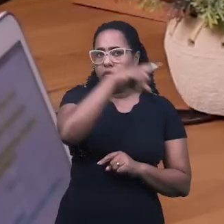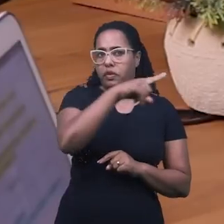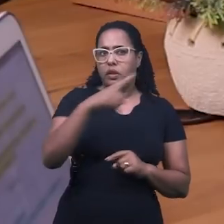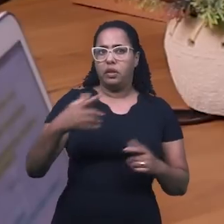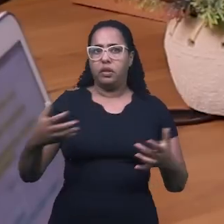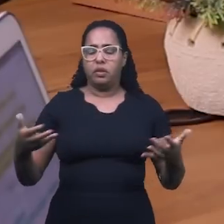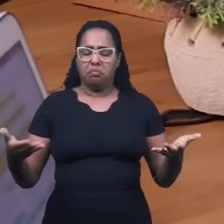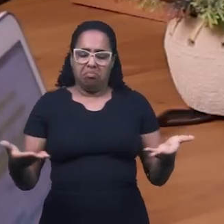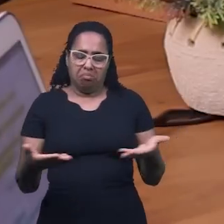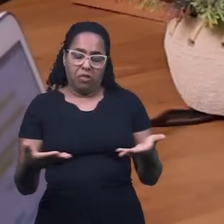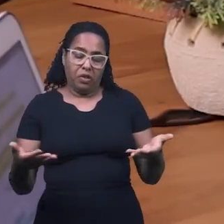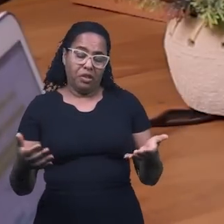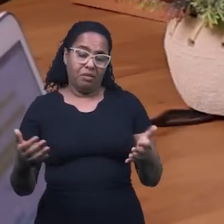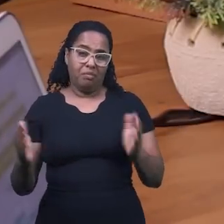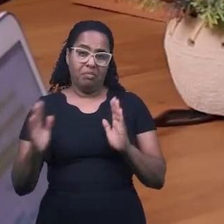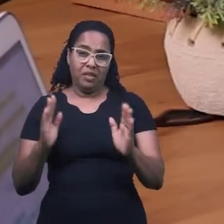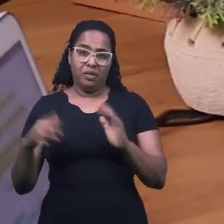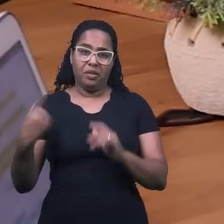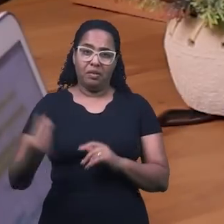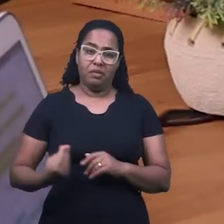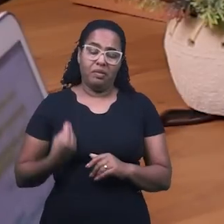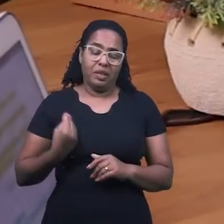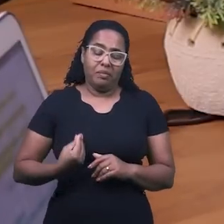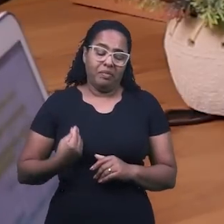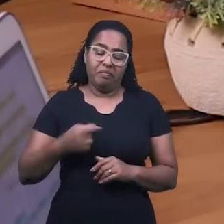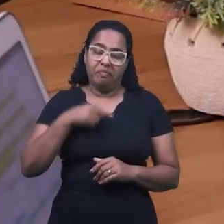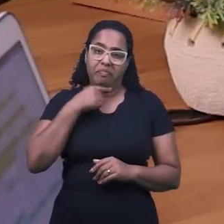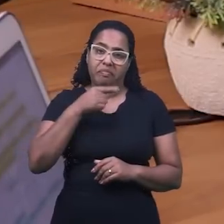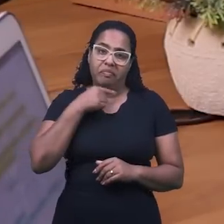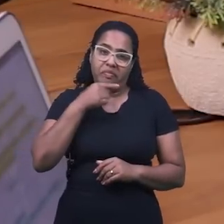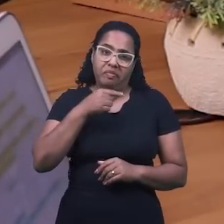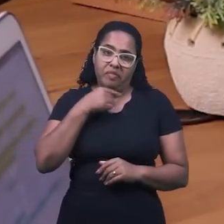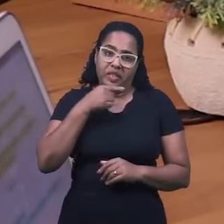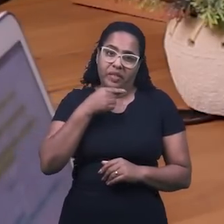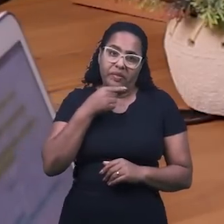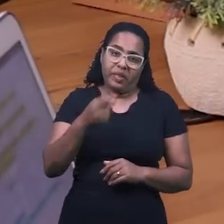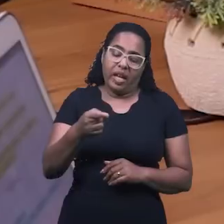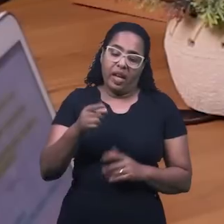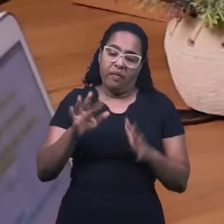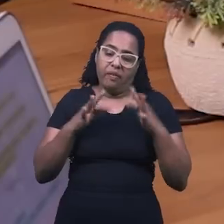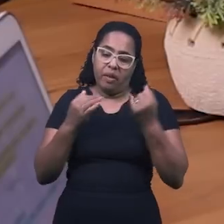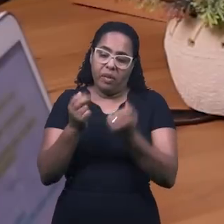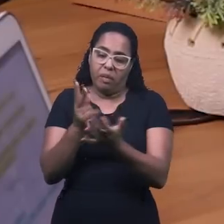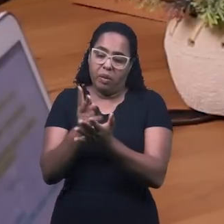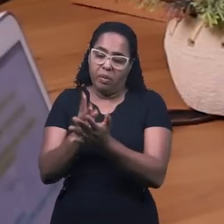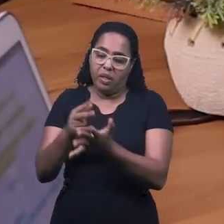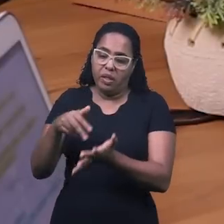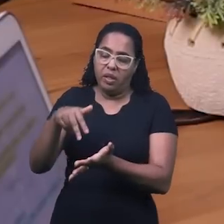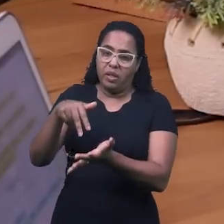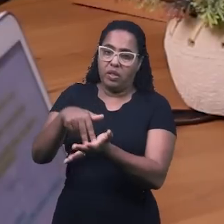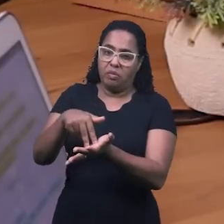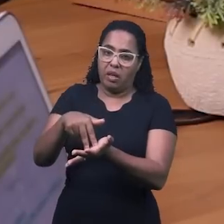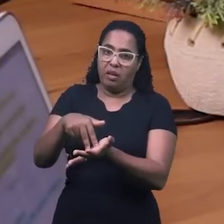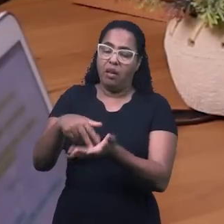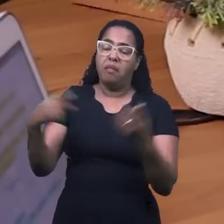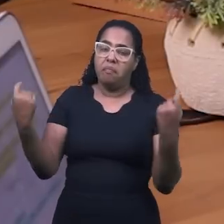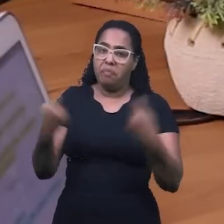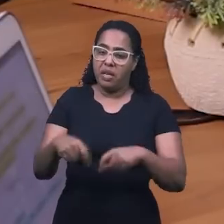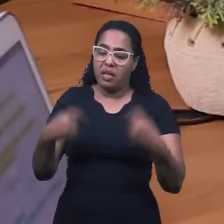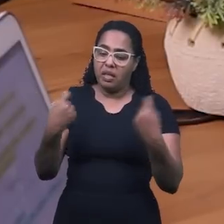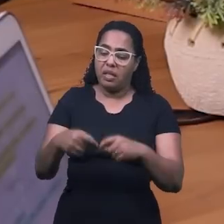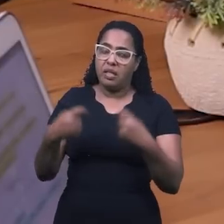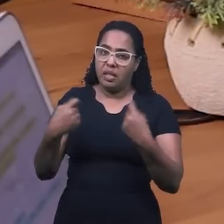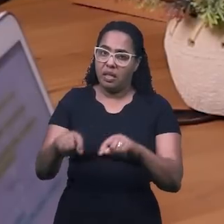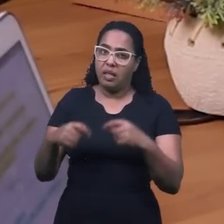muito difícil. Hoje em dia, então, não tem como você fazer com que uma família permaneça de pé se